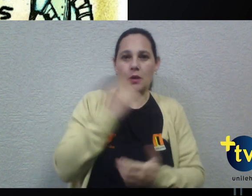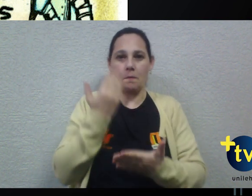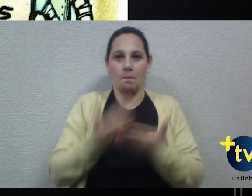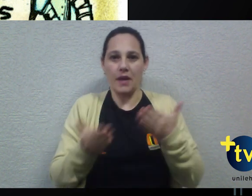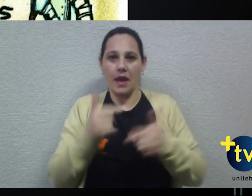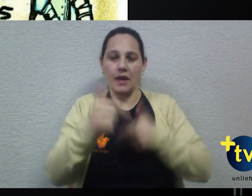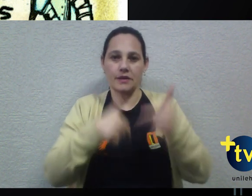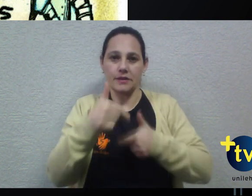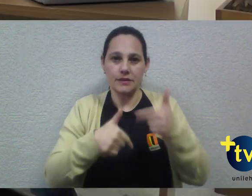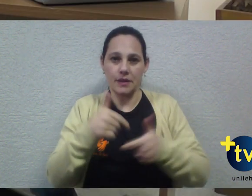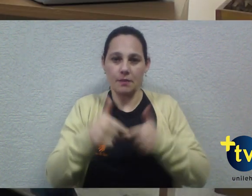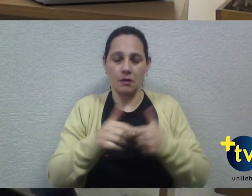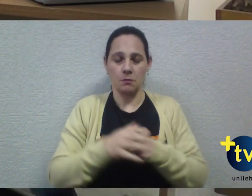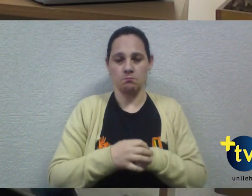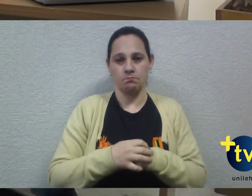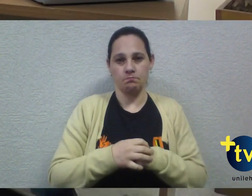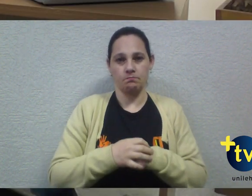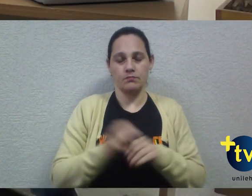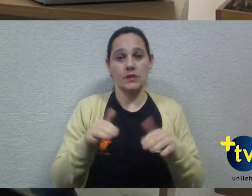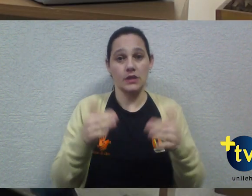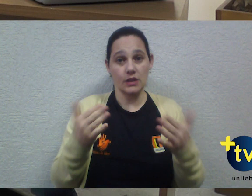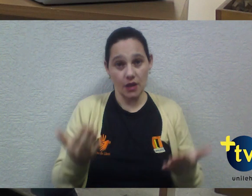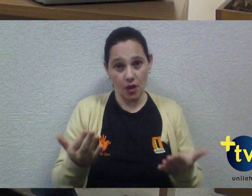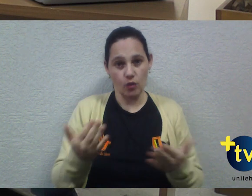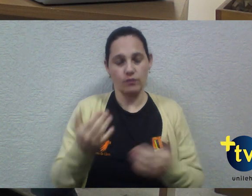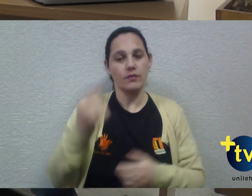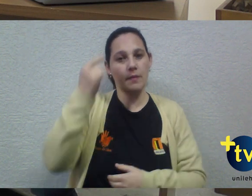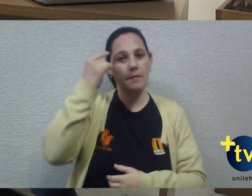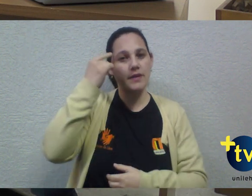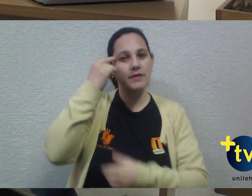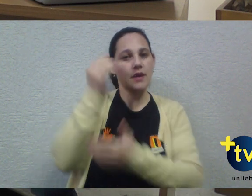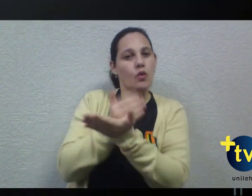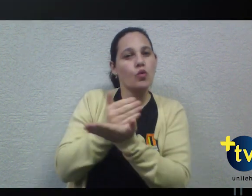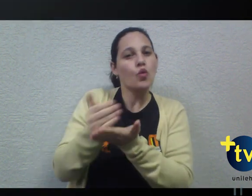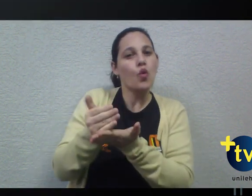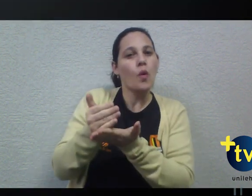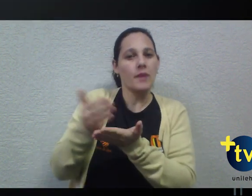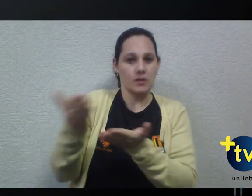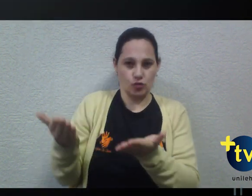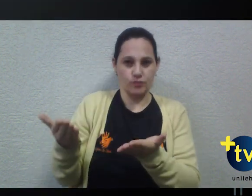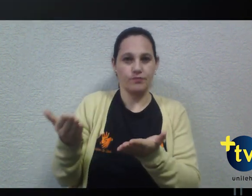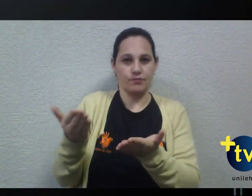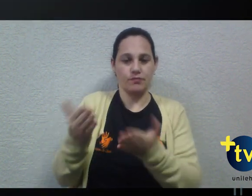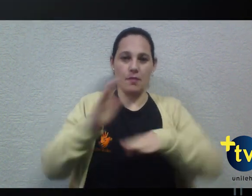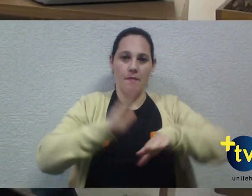Então, vamos uma questão desde o começo, de onde que surgiu a necessidade do manual e do automático.